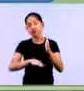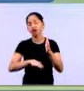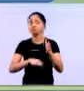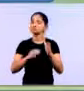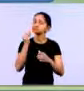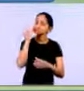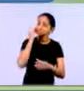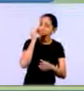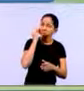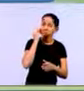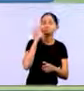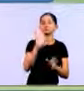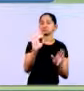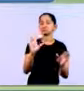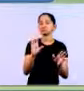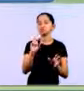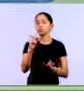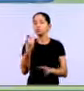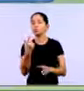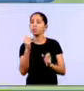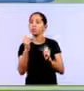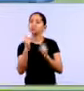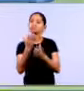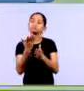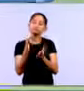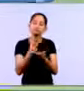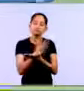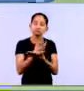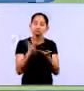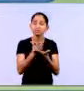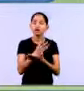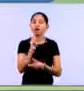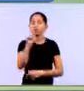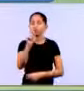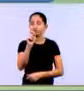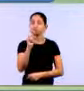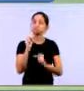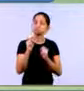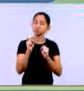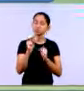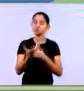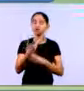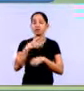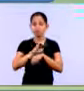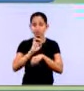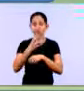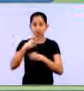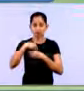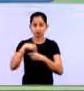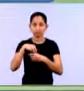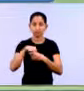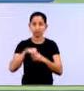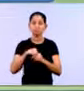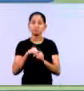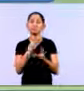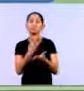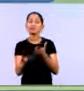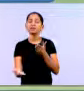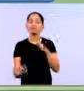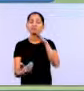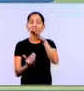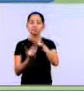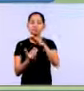a seguir, ou ela pode decair, que é o fato da autoridade, do ente político, perder o